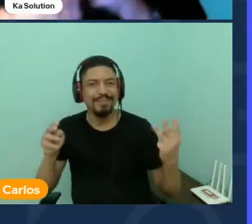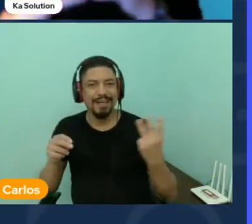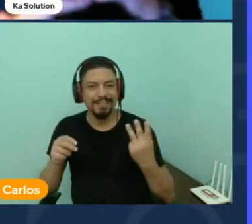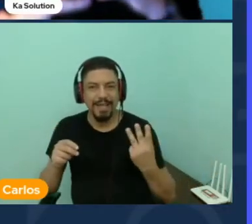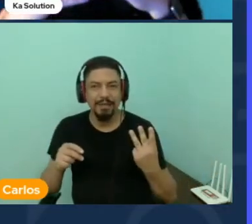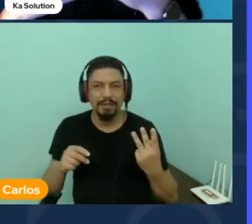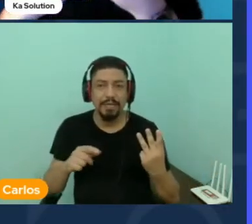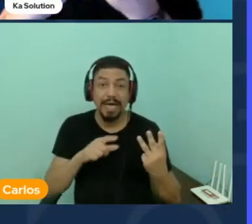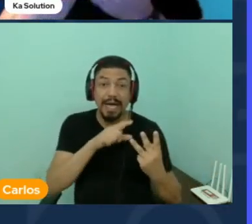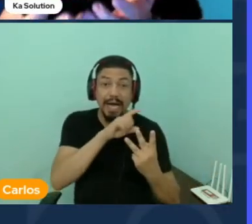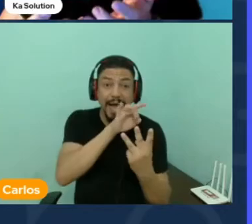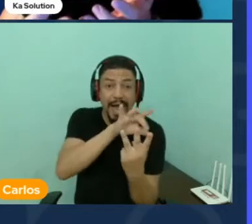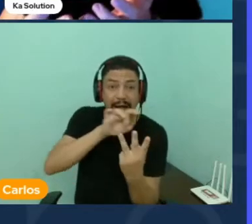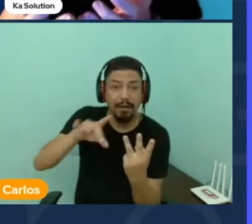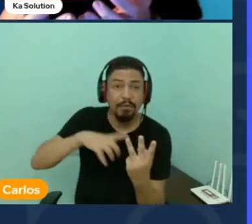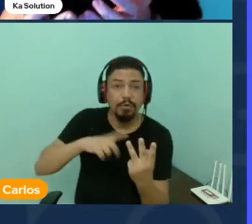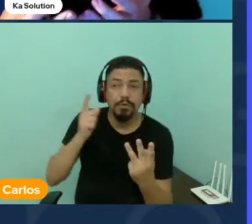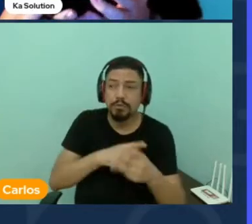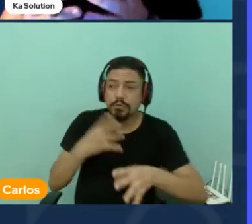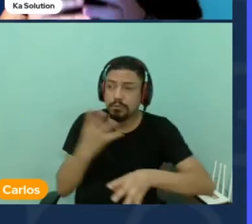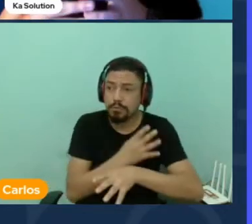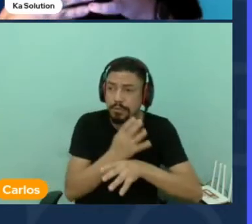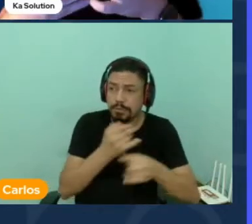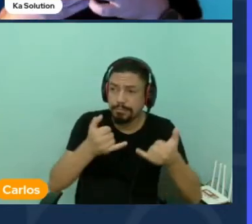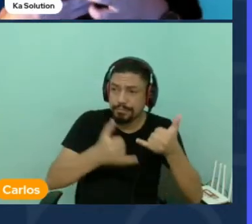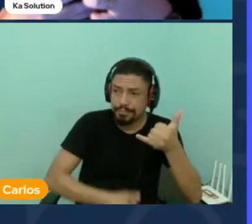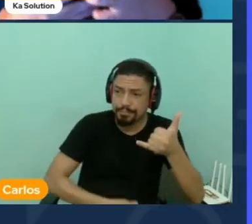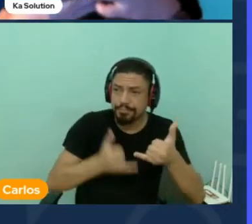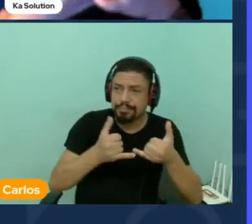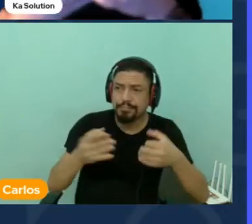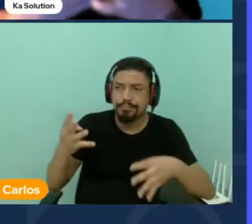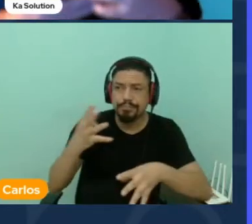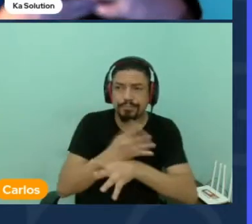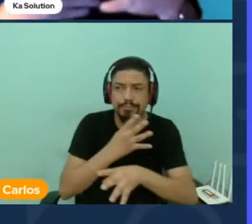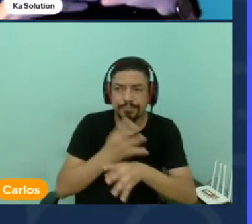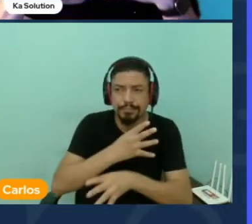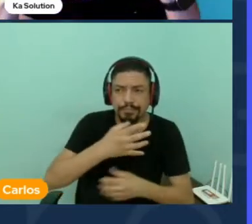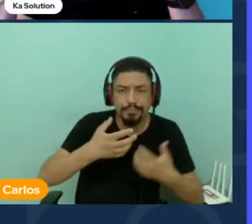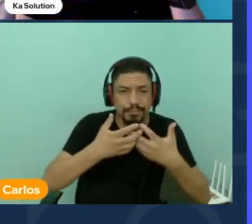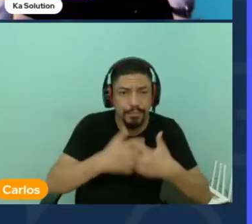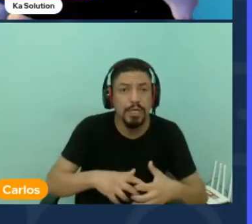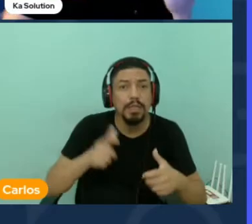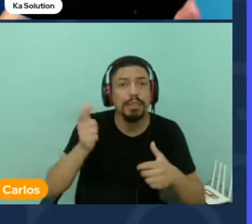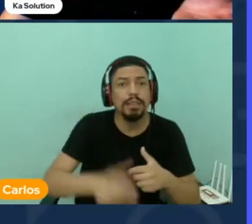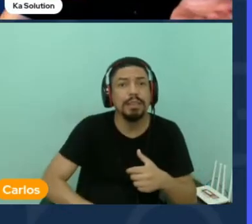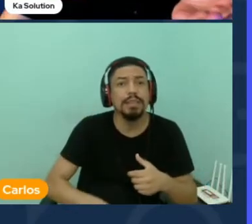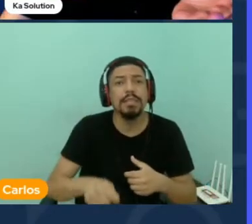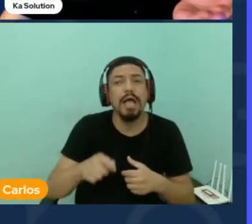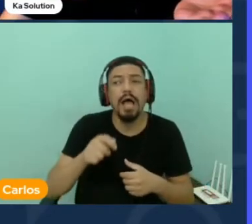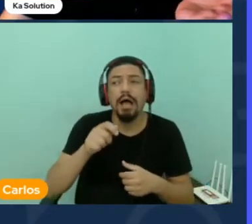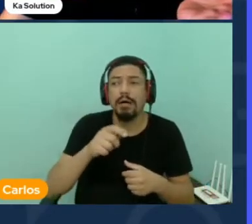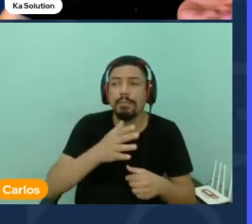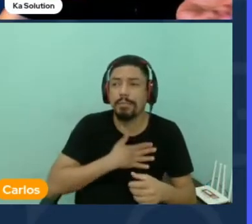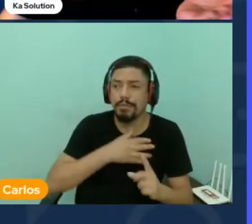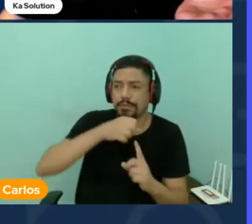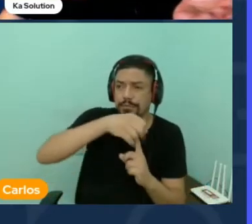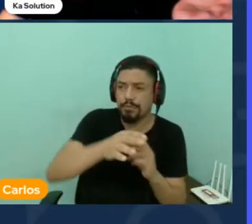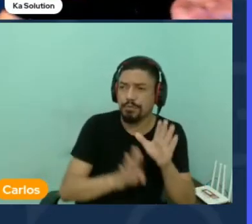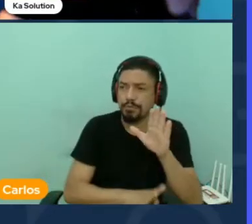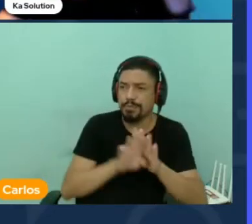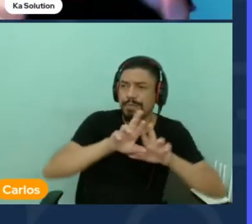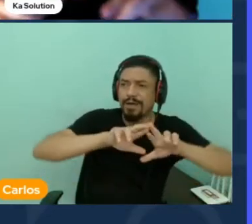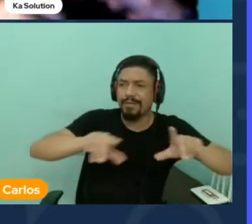são tolerantes a falhas. Eu posso também colocar os meus servidores em várias regiões da